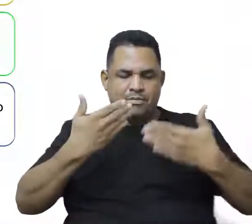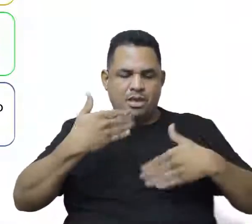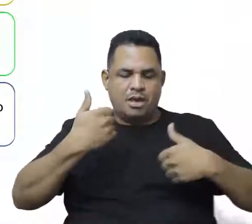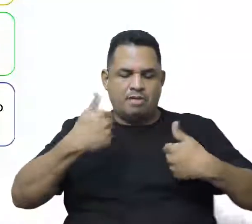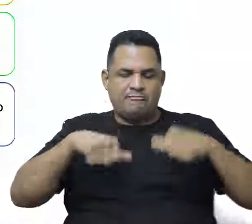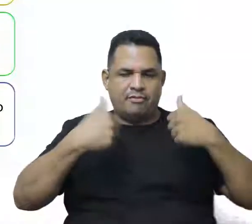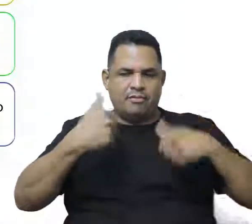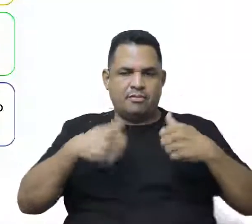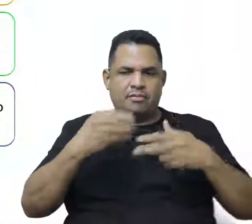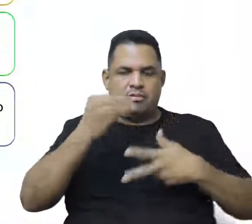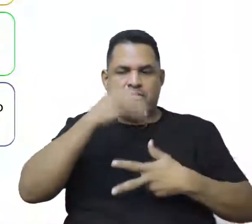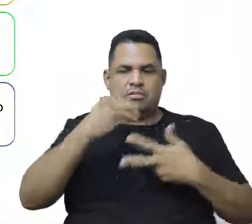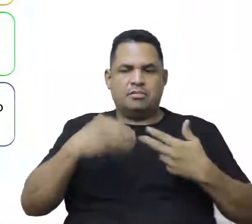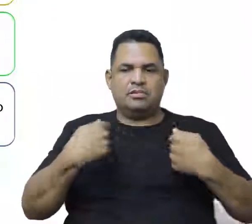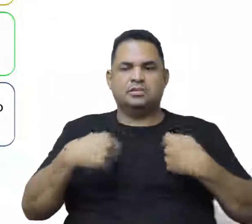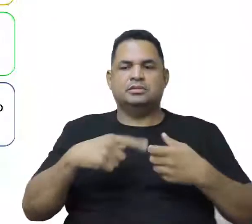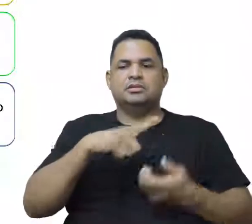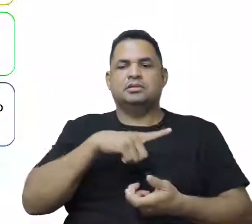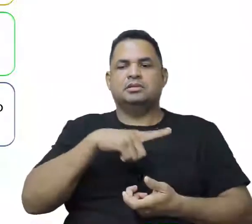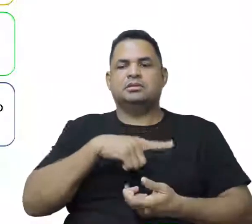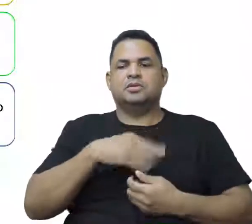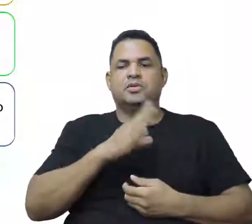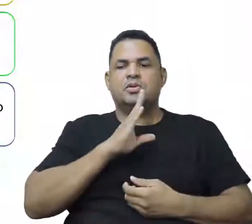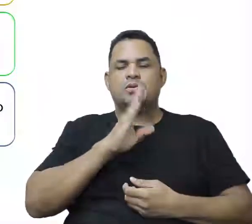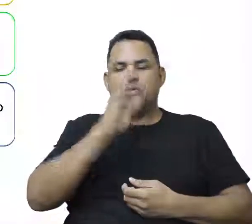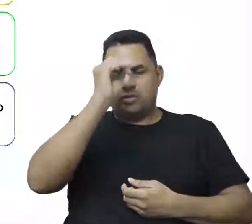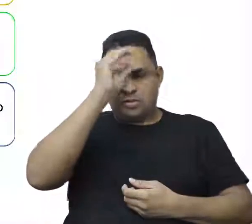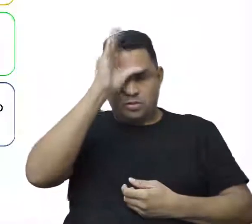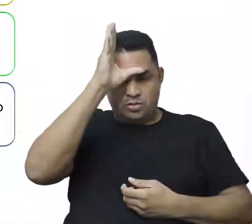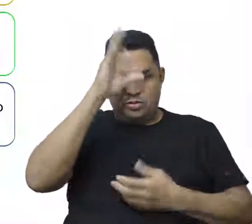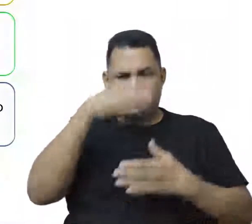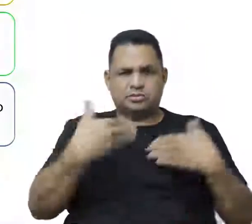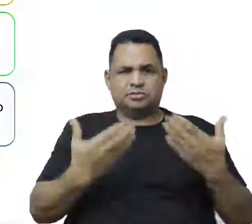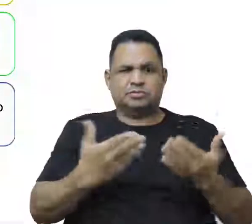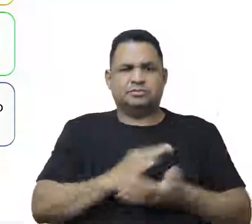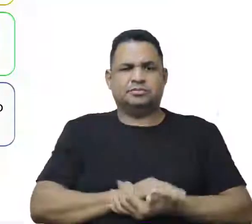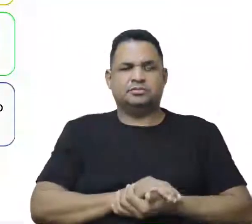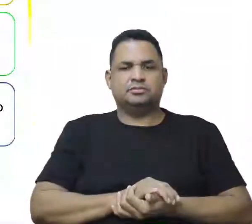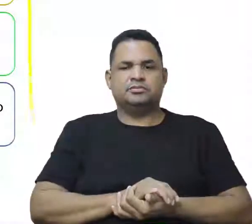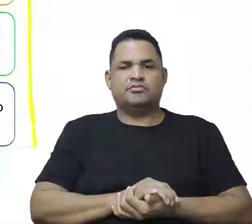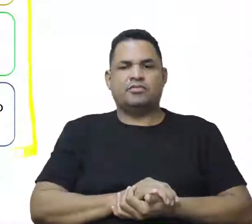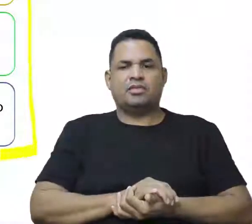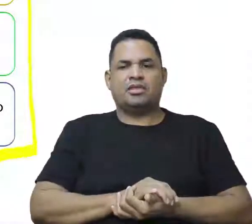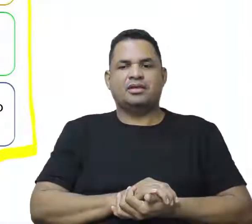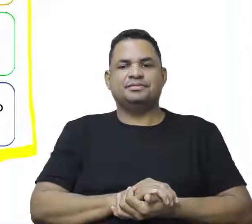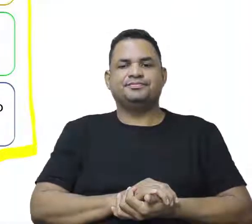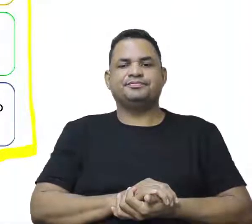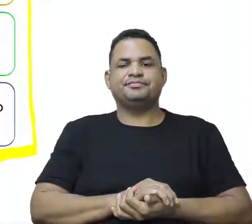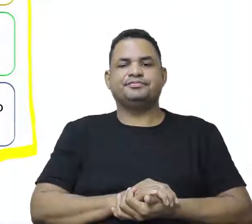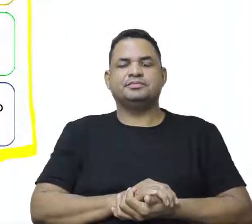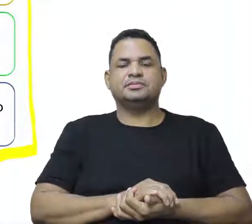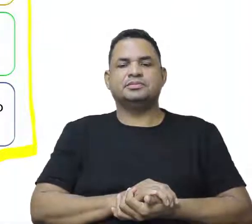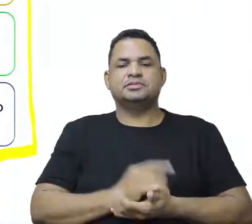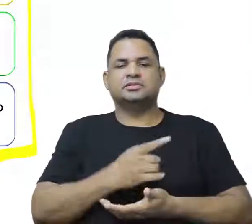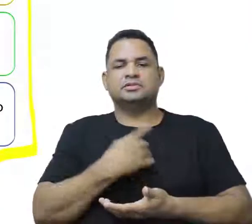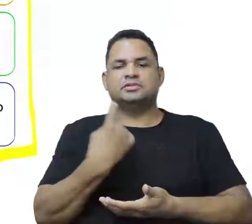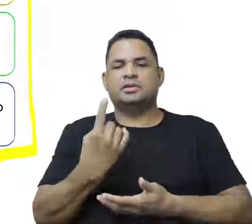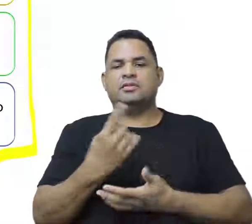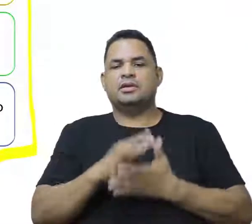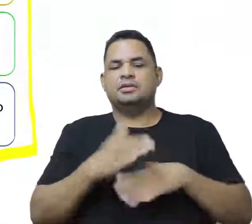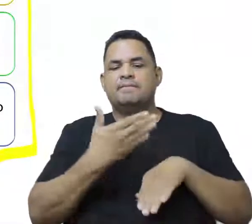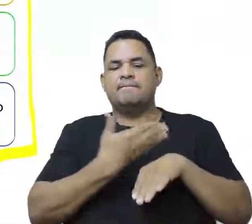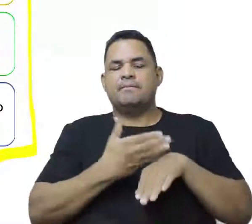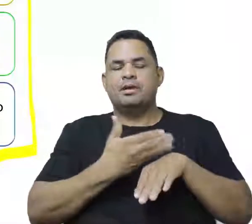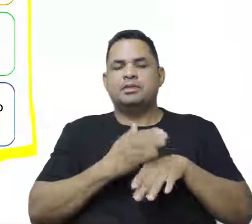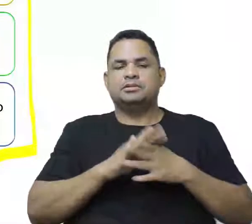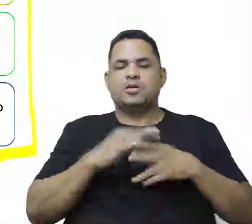ter conhecimento sobre isso. Quando a gente pensa na competência, a gente vai lembrar o que a gente trabalha de práticas